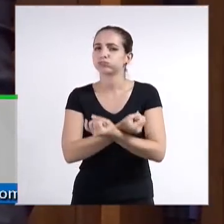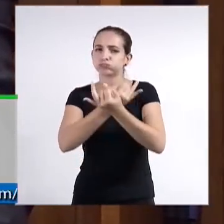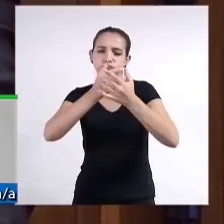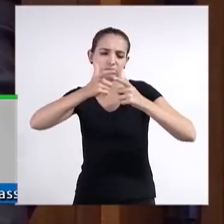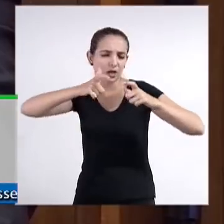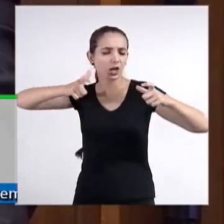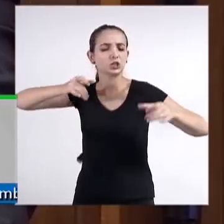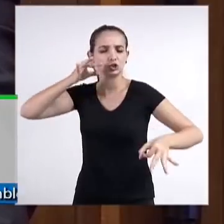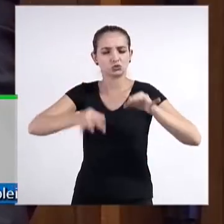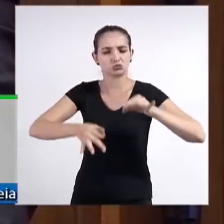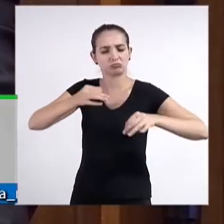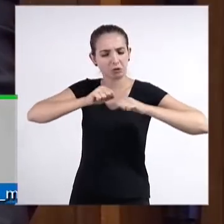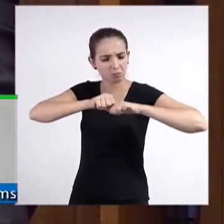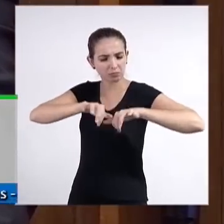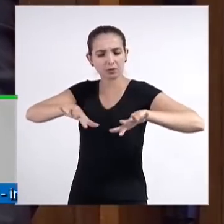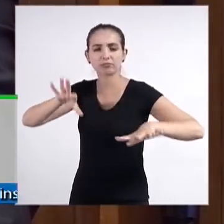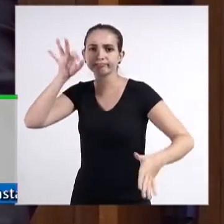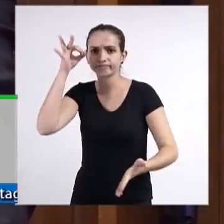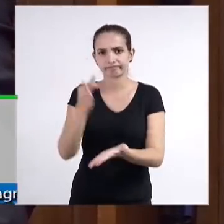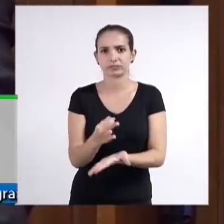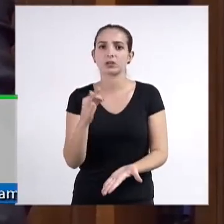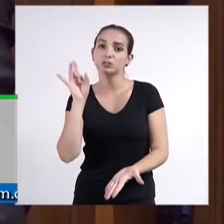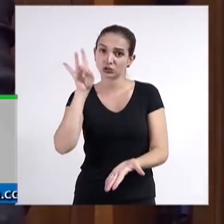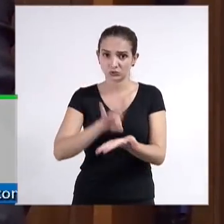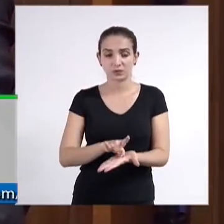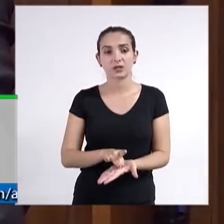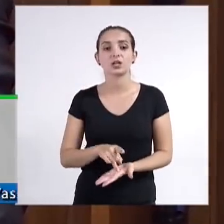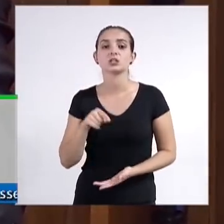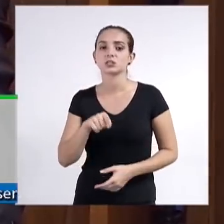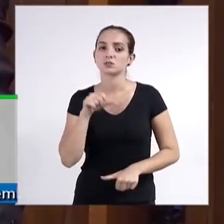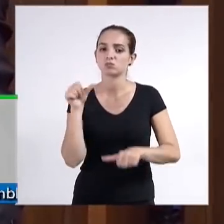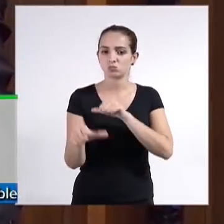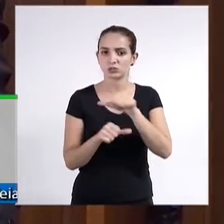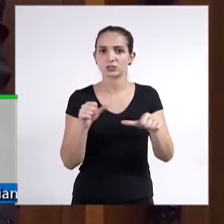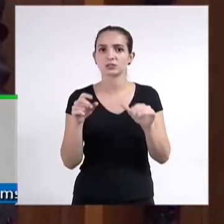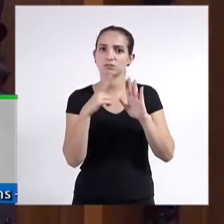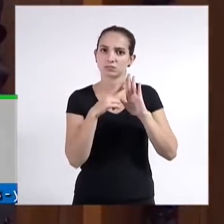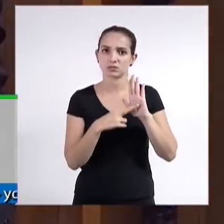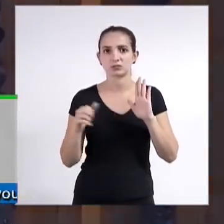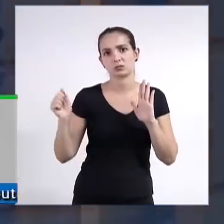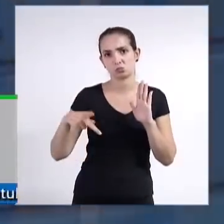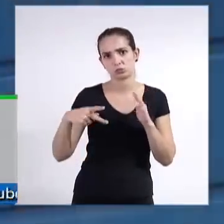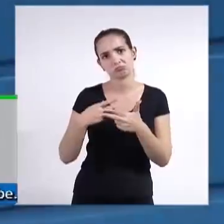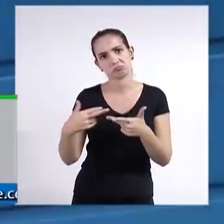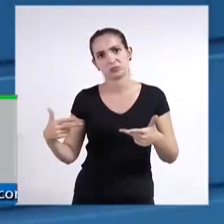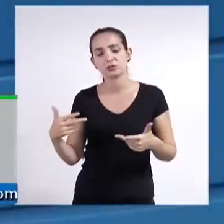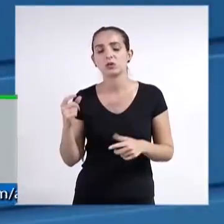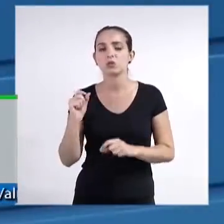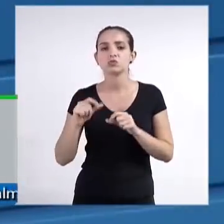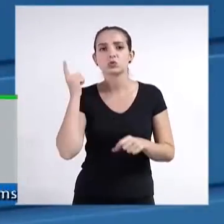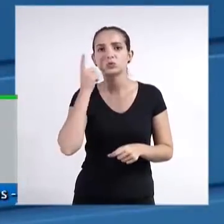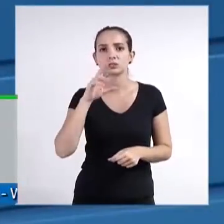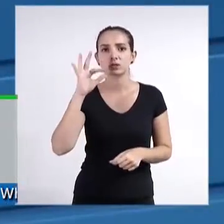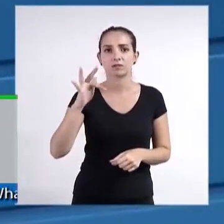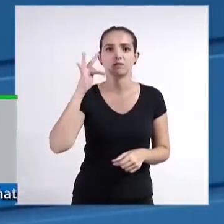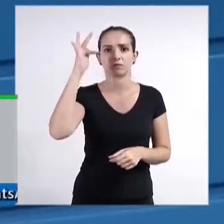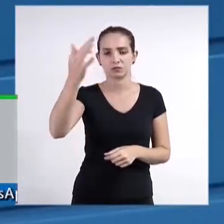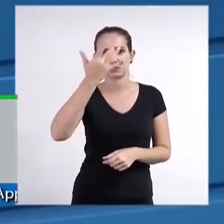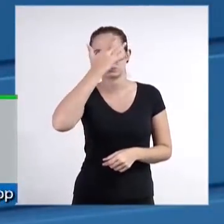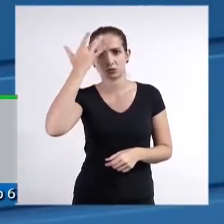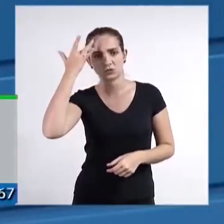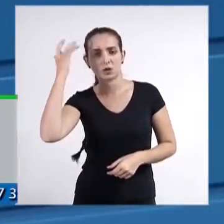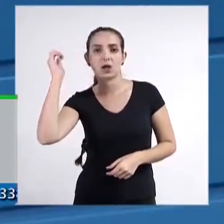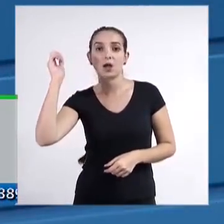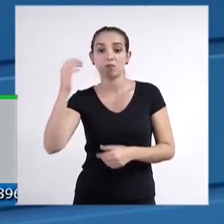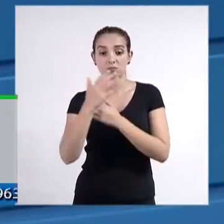justiça possível e que essa reforma da Previdência venha permitir com que aqueles que lá na frente serão